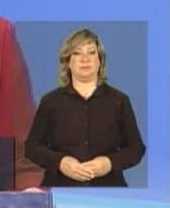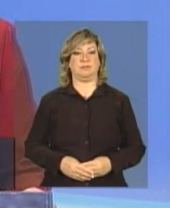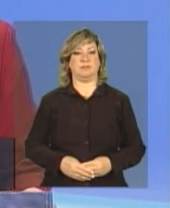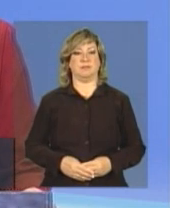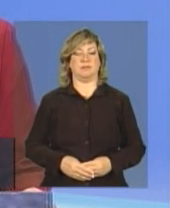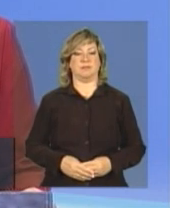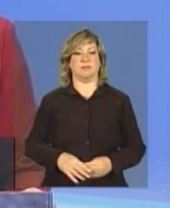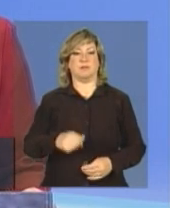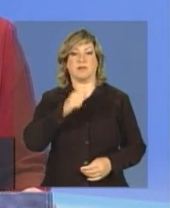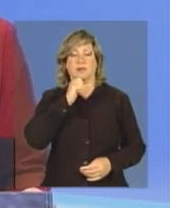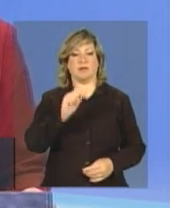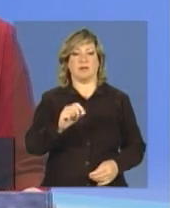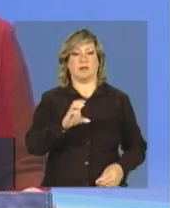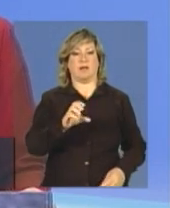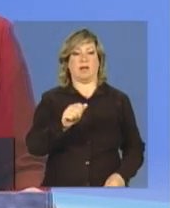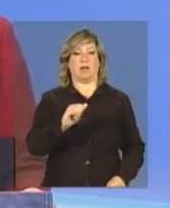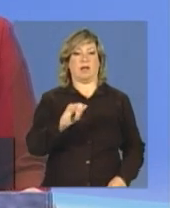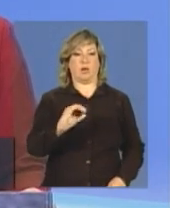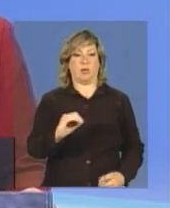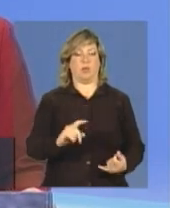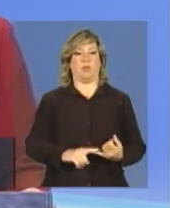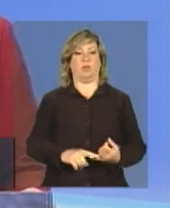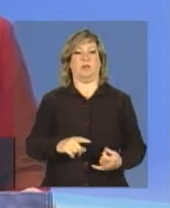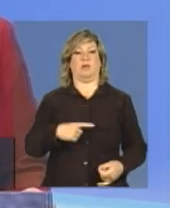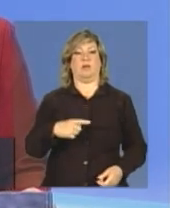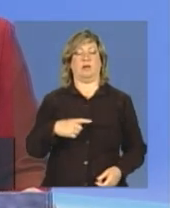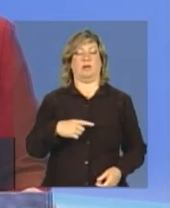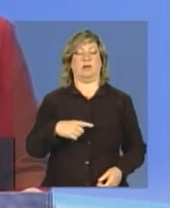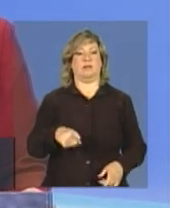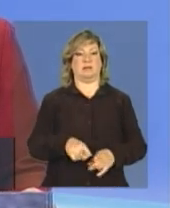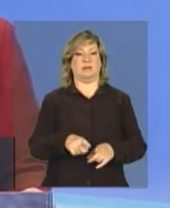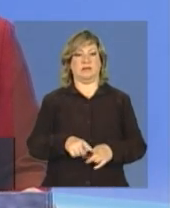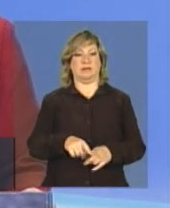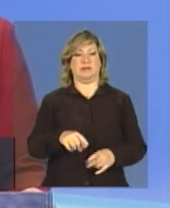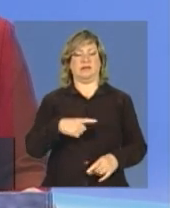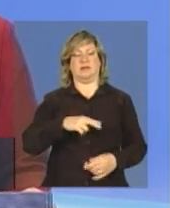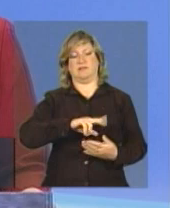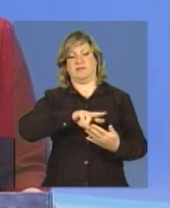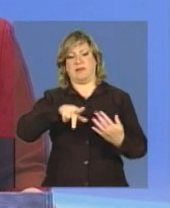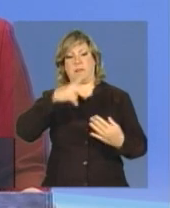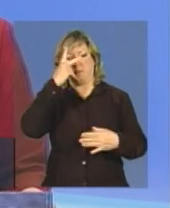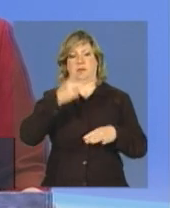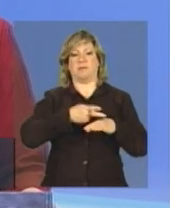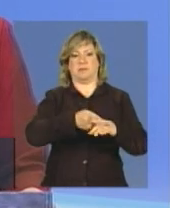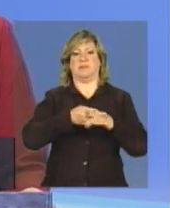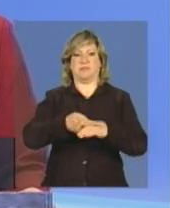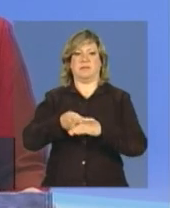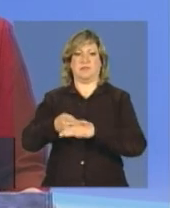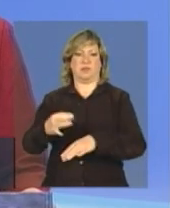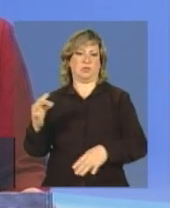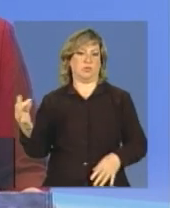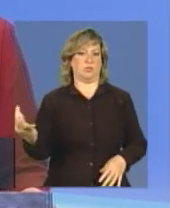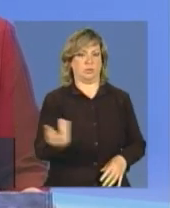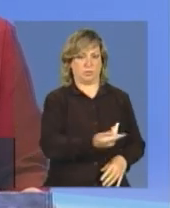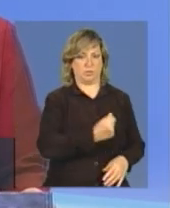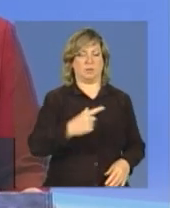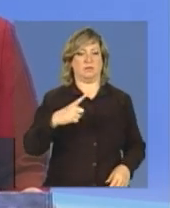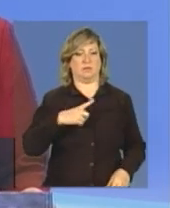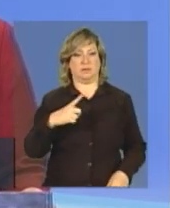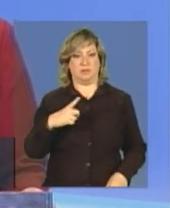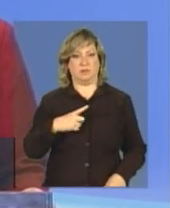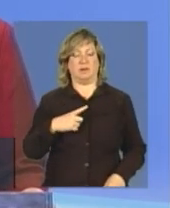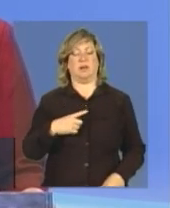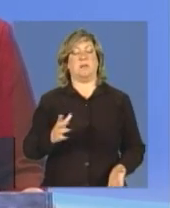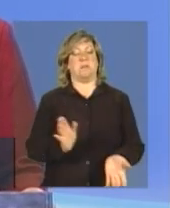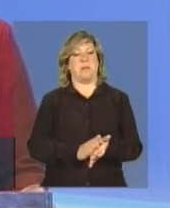o Caiodê, como a Wendy, como a Ana Gabriela, como a Cária, a Cibele, a Beatriz, a Alessandra, a Sâmara e a